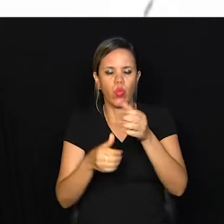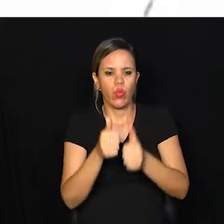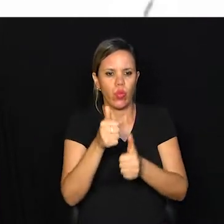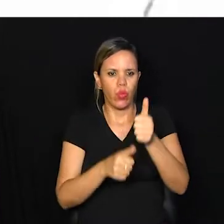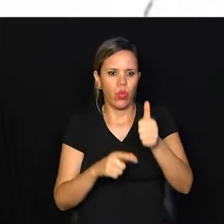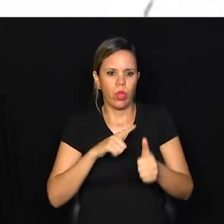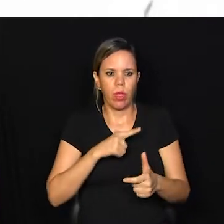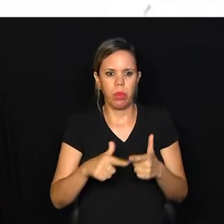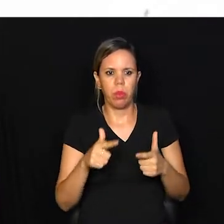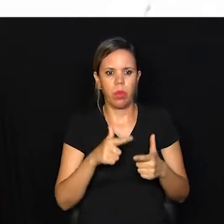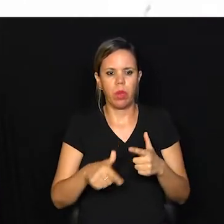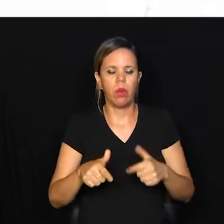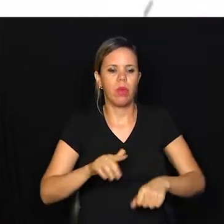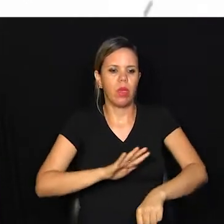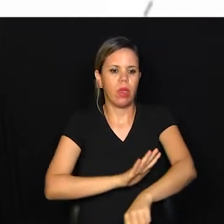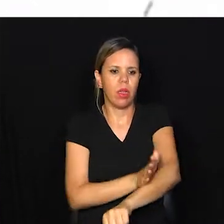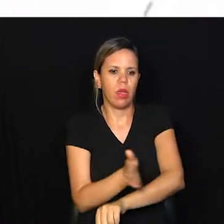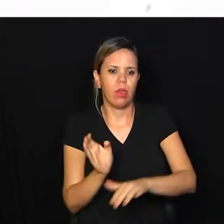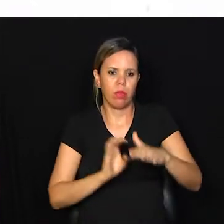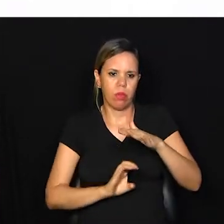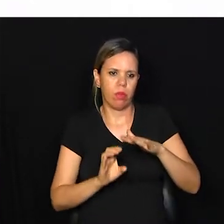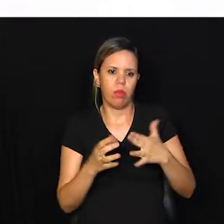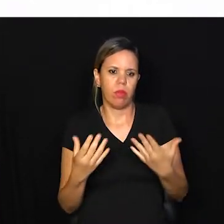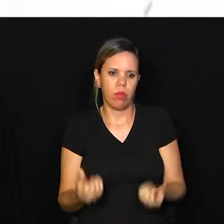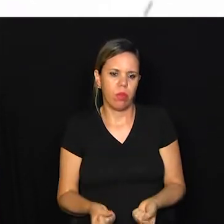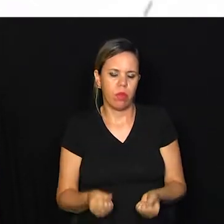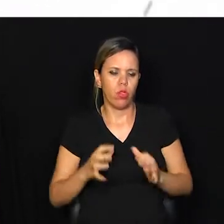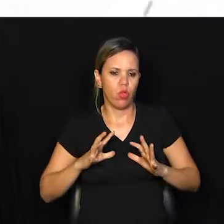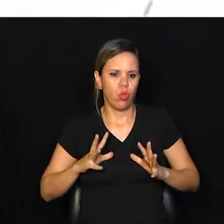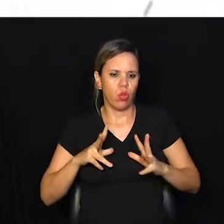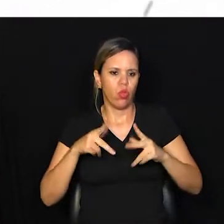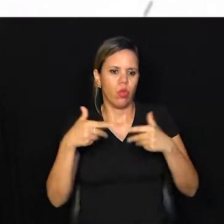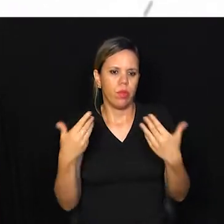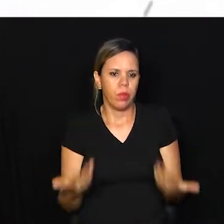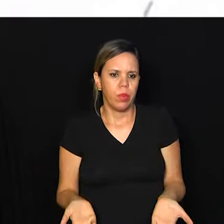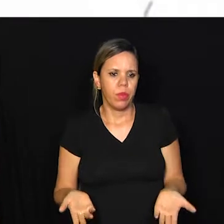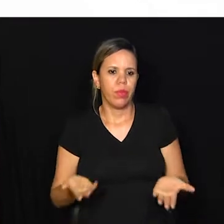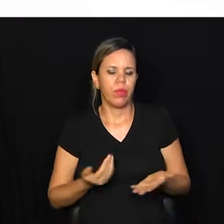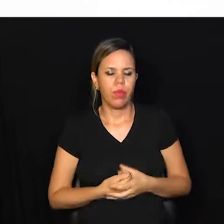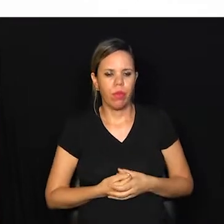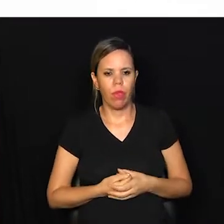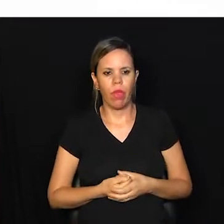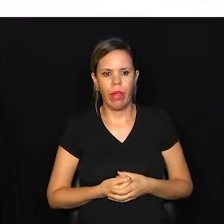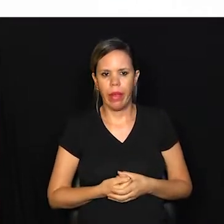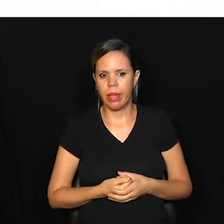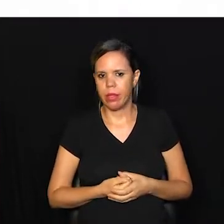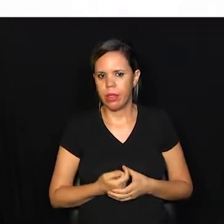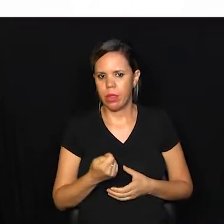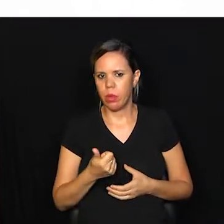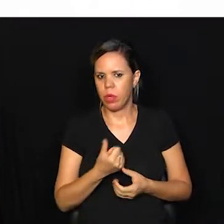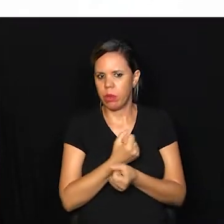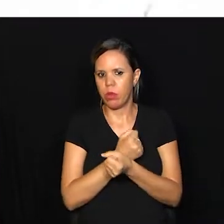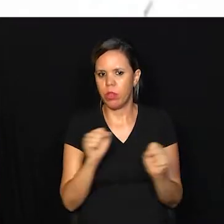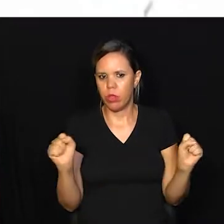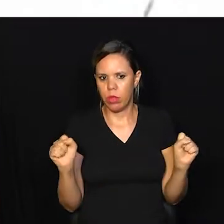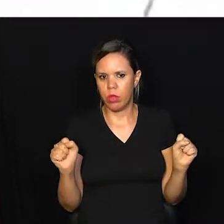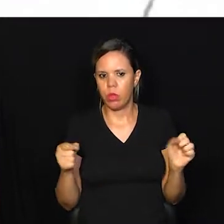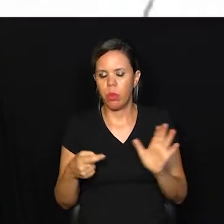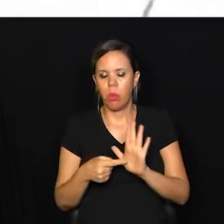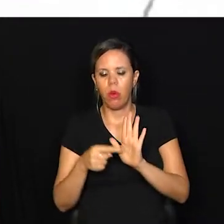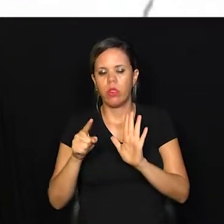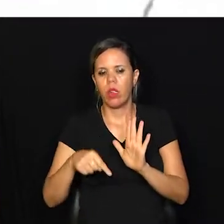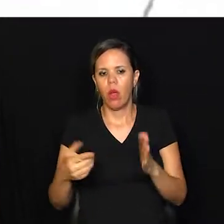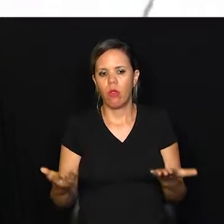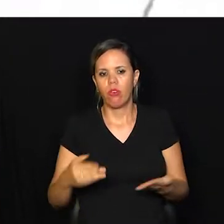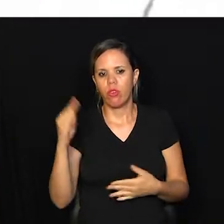têm problema de racismo estrutural. Todos. Afinal de contas, é quase impossível apontar um clube